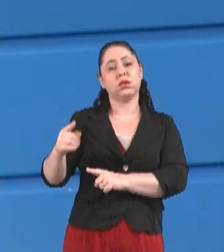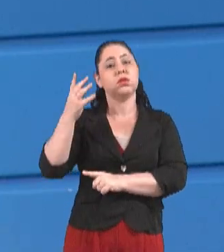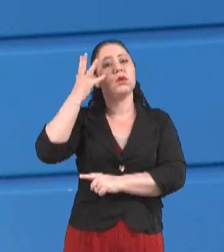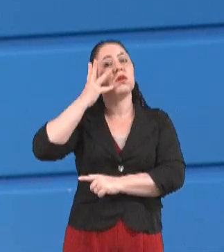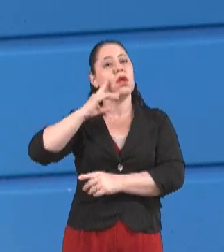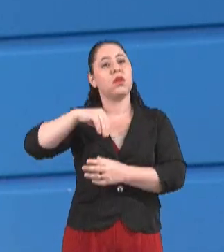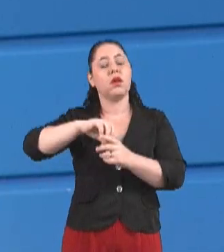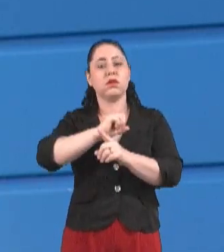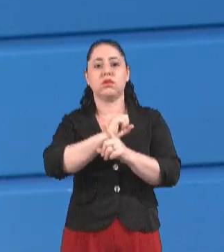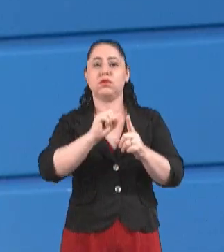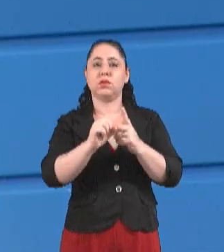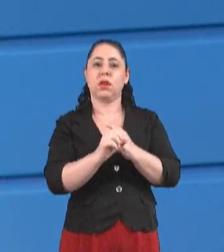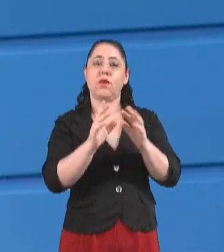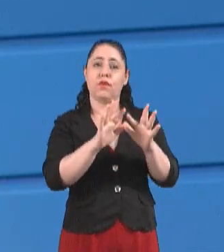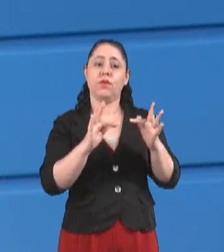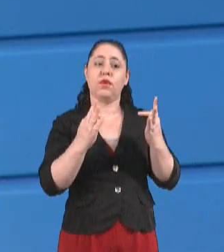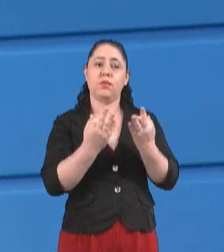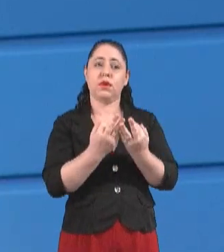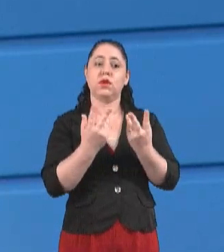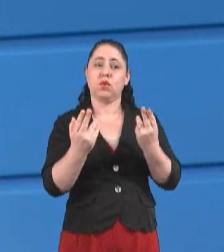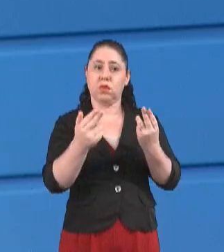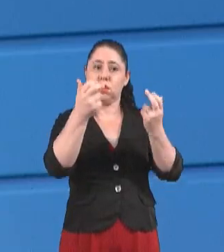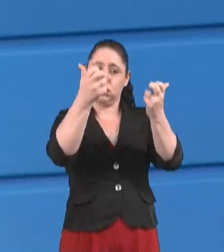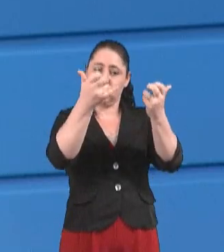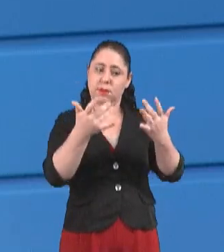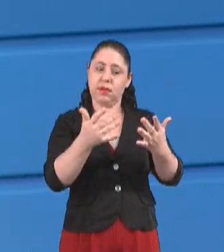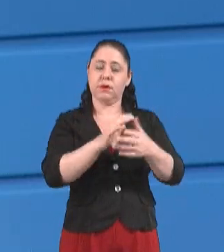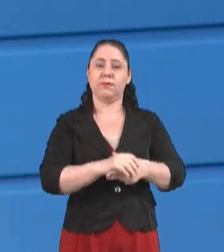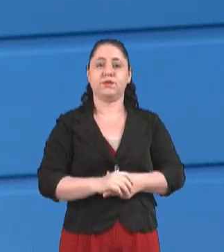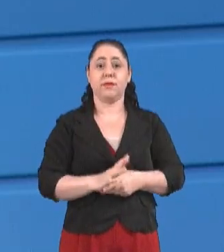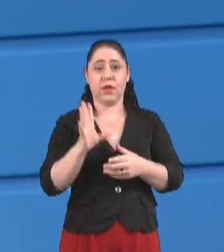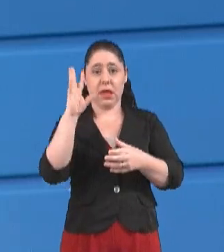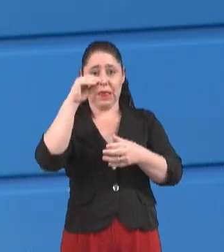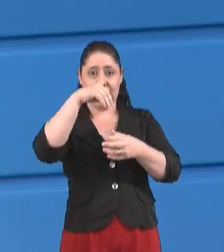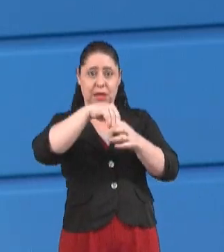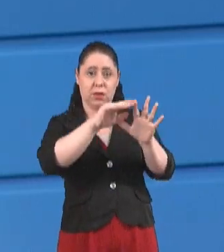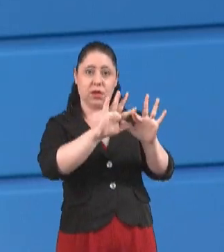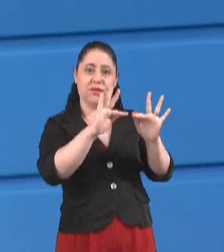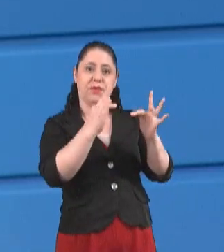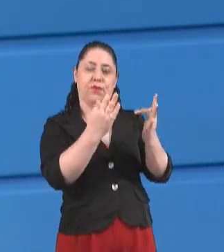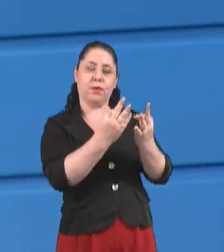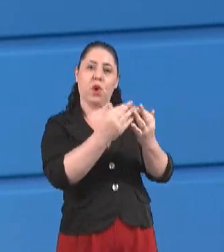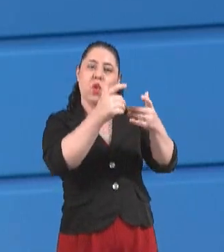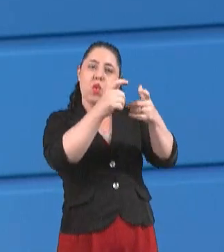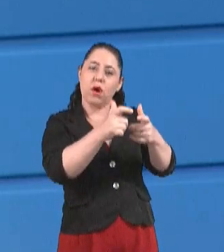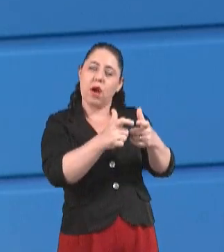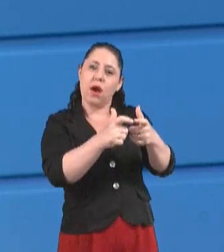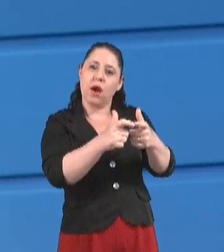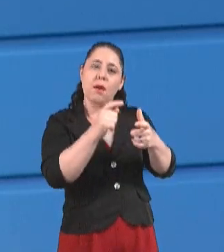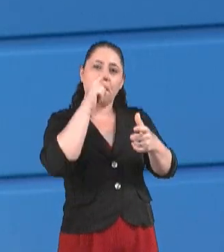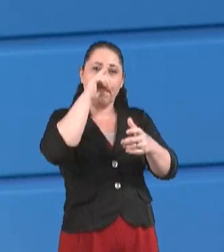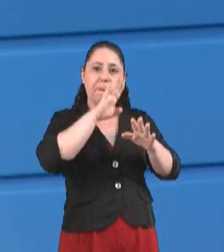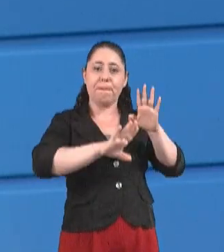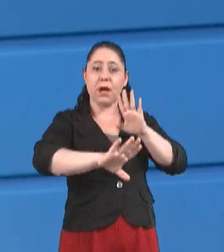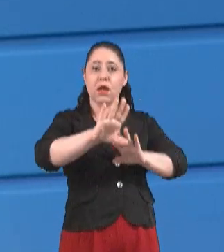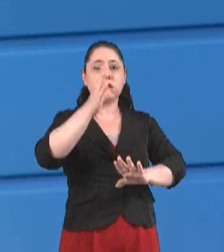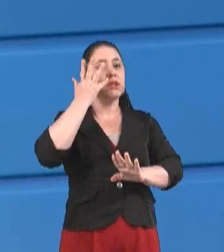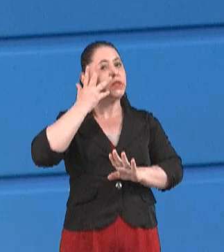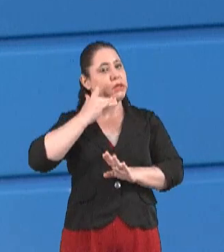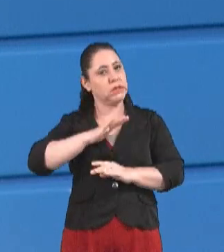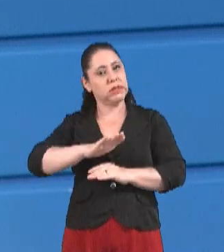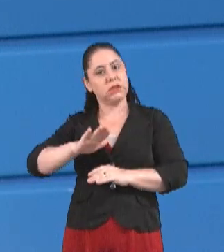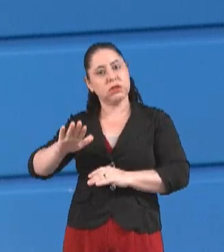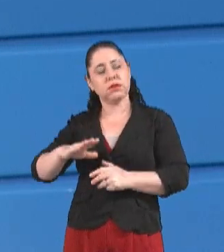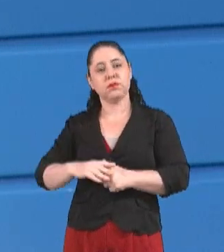da sociedade, dentro das famílias. E como a senhora mesmo disse, é dentro da família o lugar mais perigoso para as